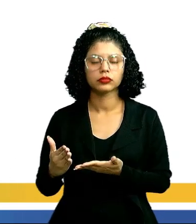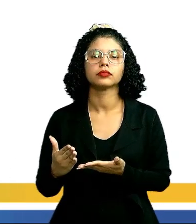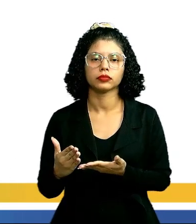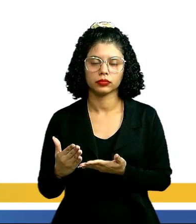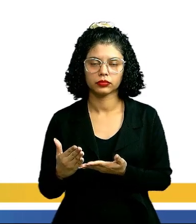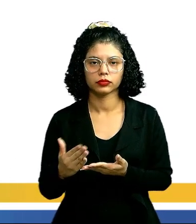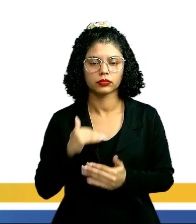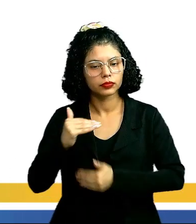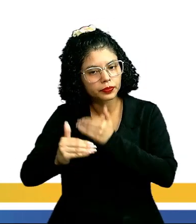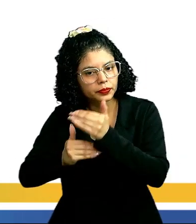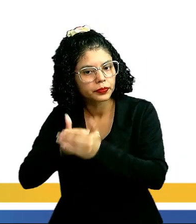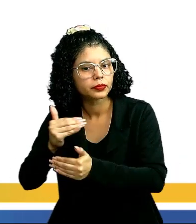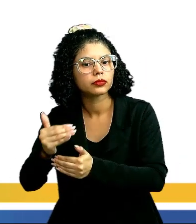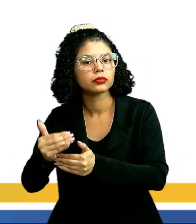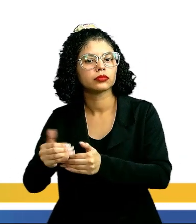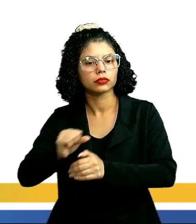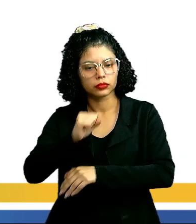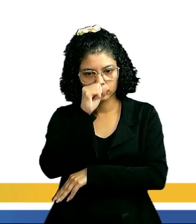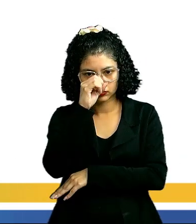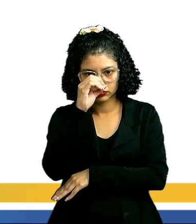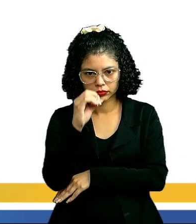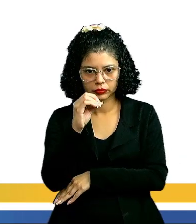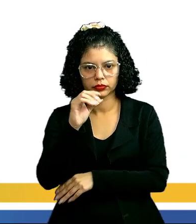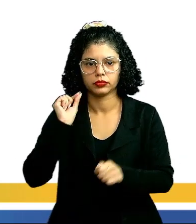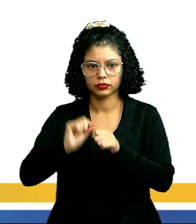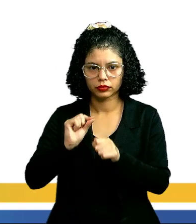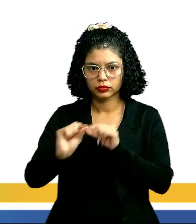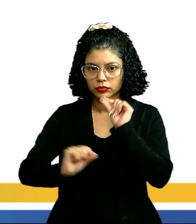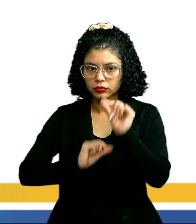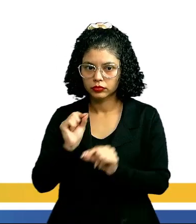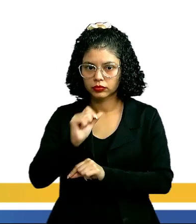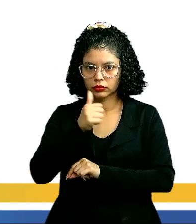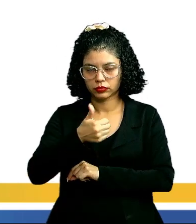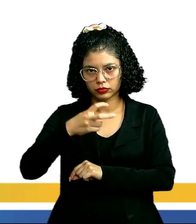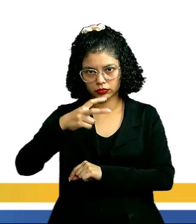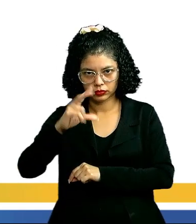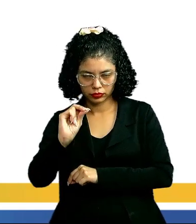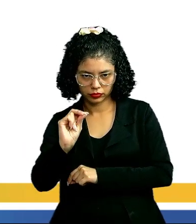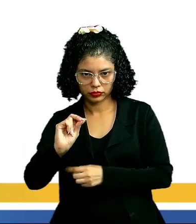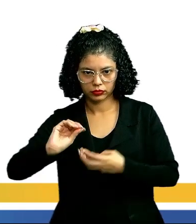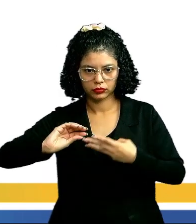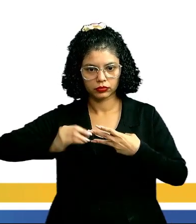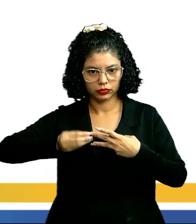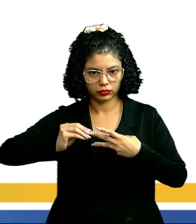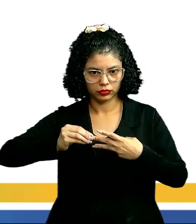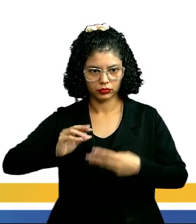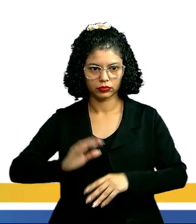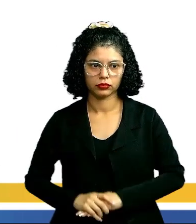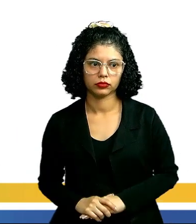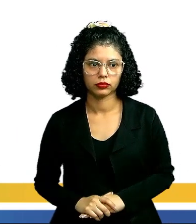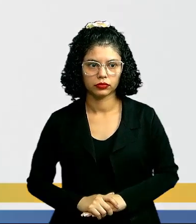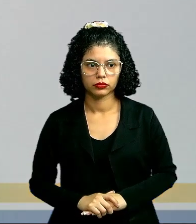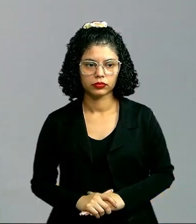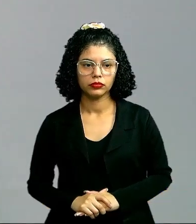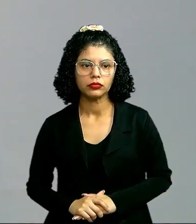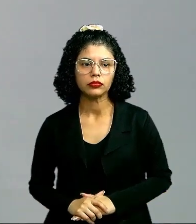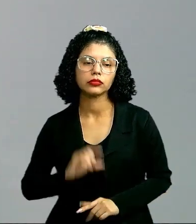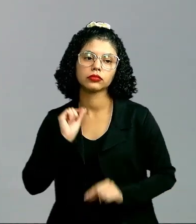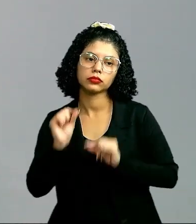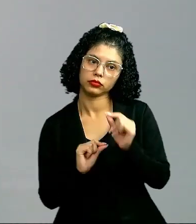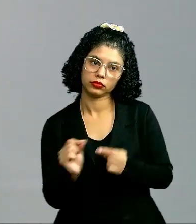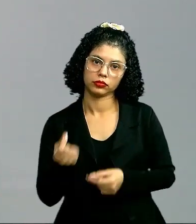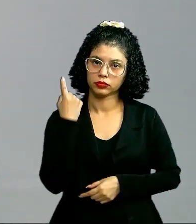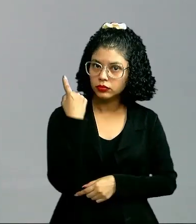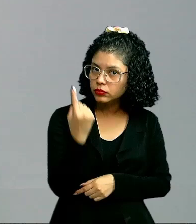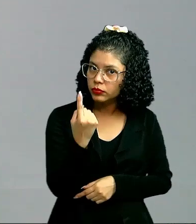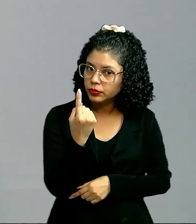no início do desenvolvimento embrionário. Fazem que apresentam cerca de 150 células. Quer dizer,